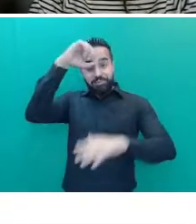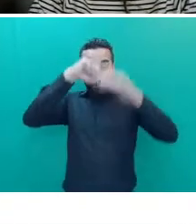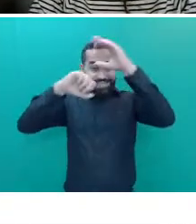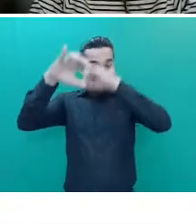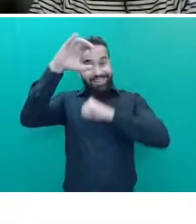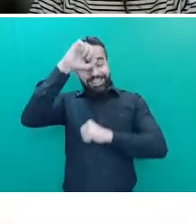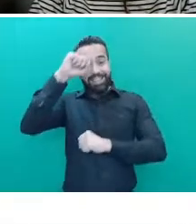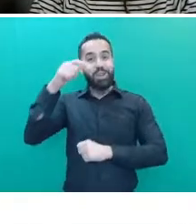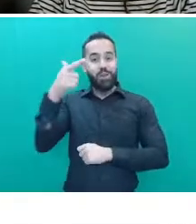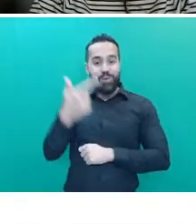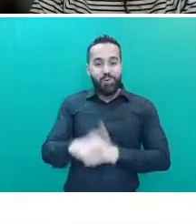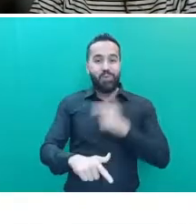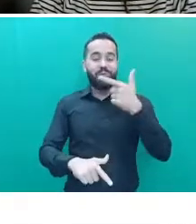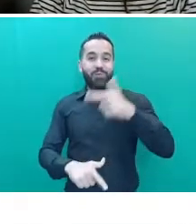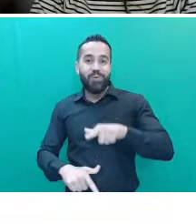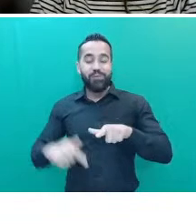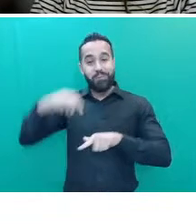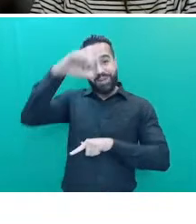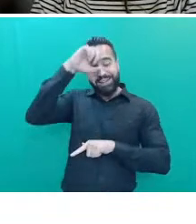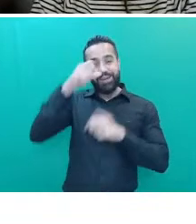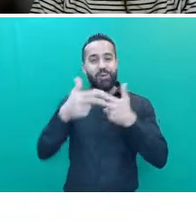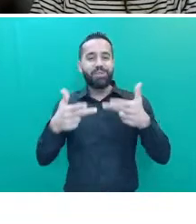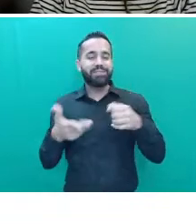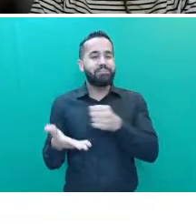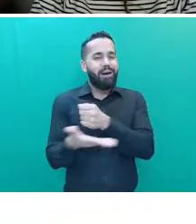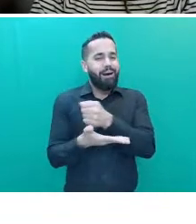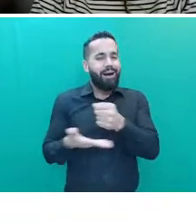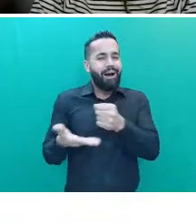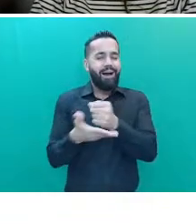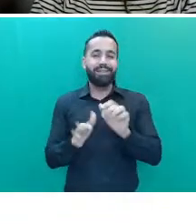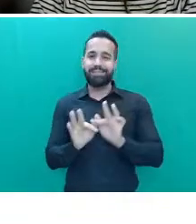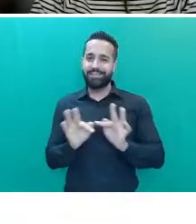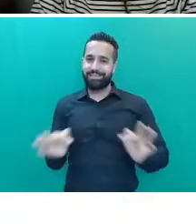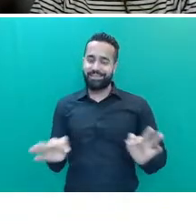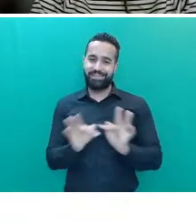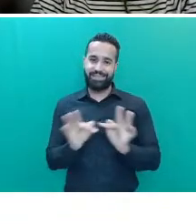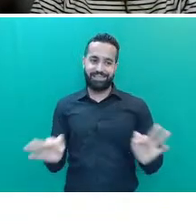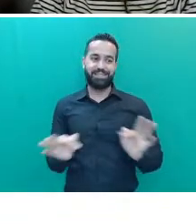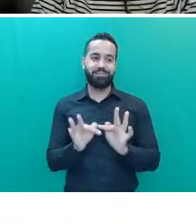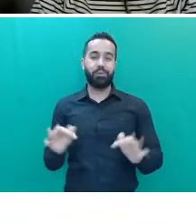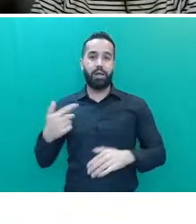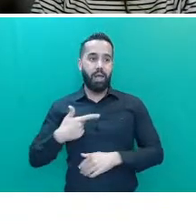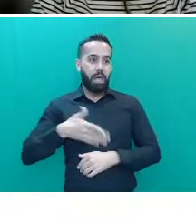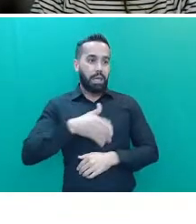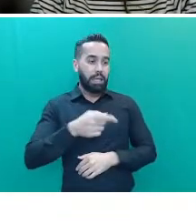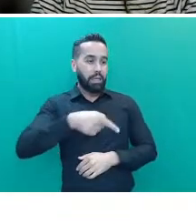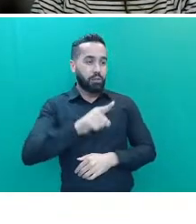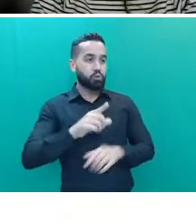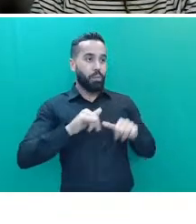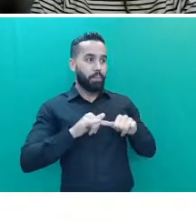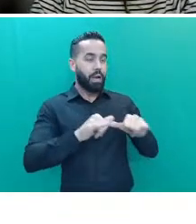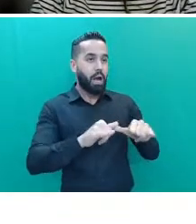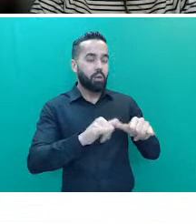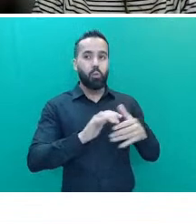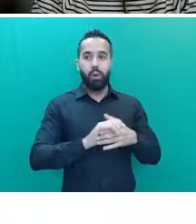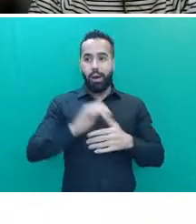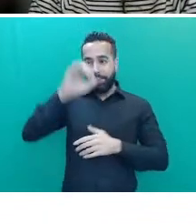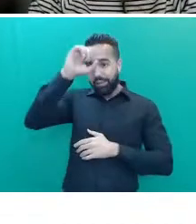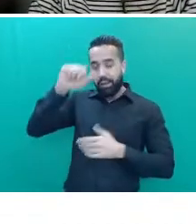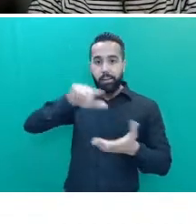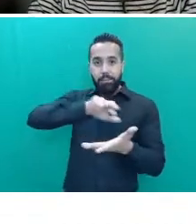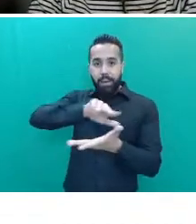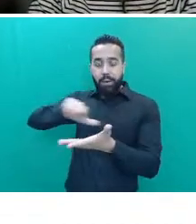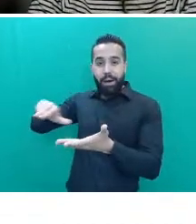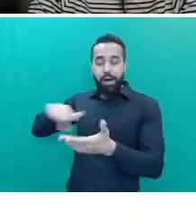que aprender coisas básicas, né, eu falo que é coisa que a gente já fazia, tipo, contar a moeda, ir ao mercado. Você tem que aprender tudo em dois